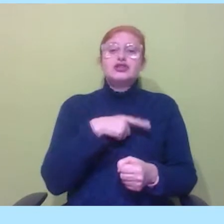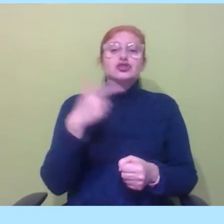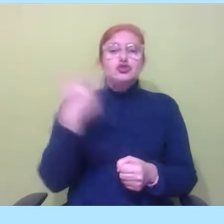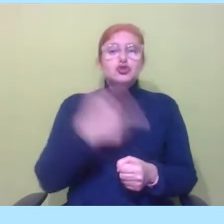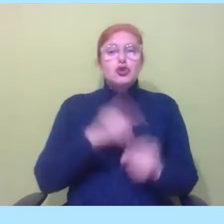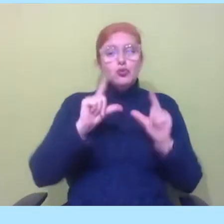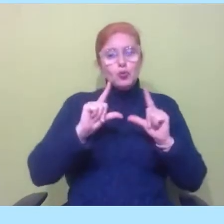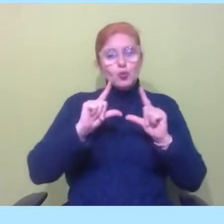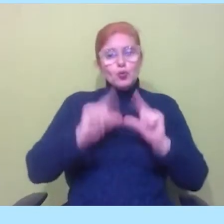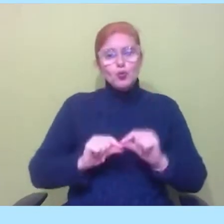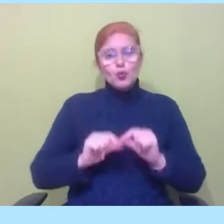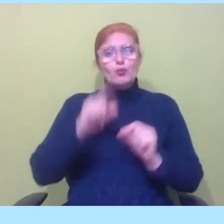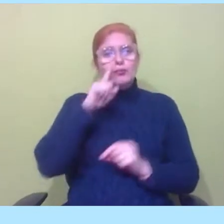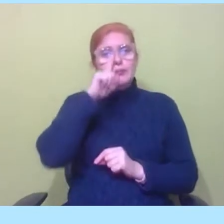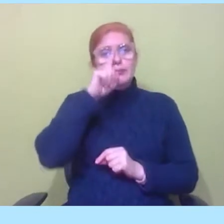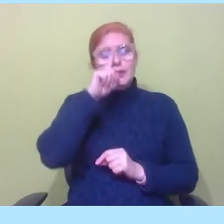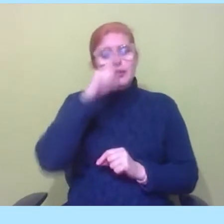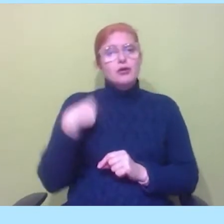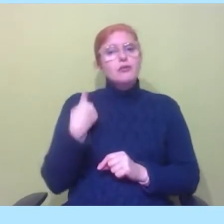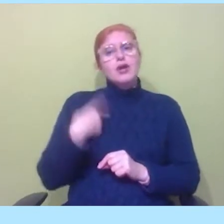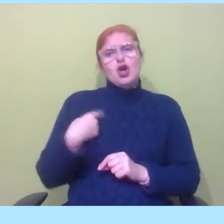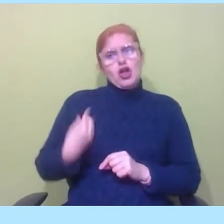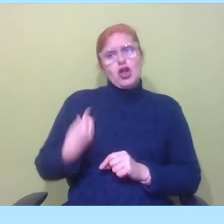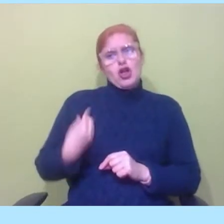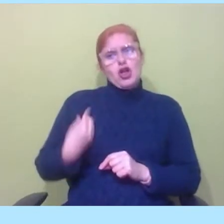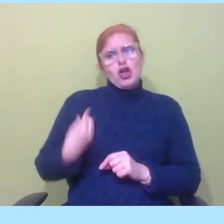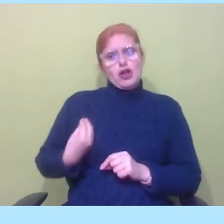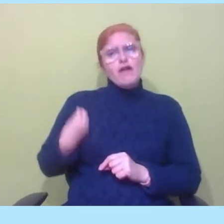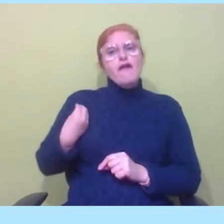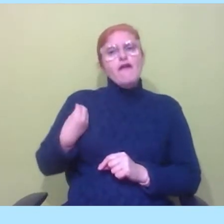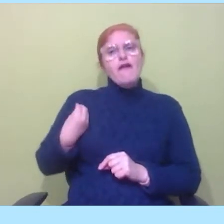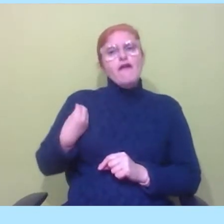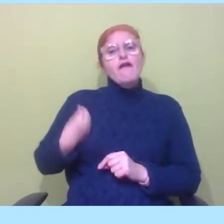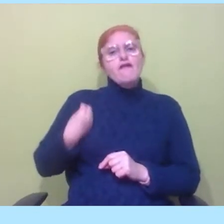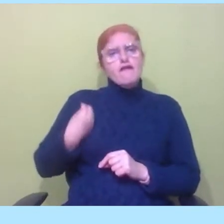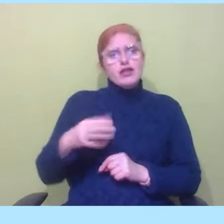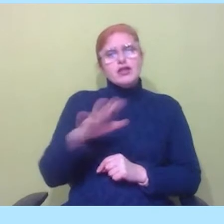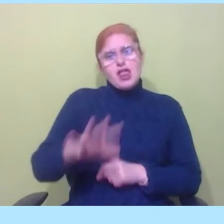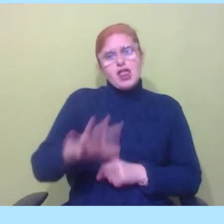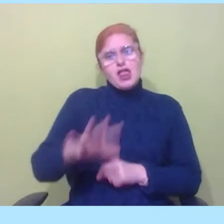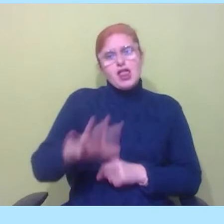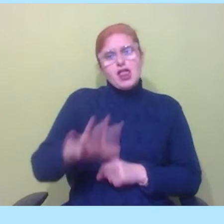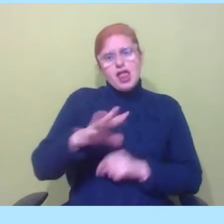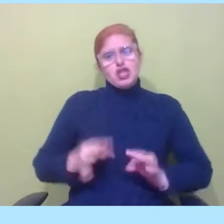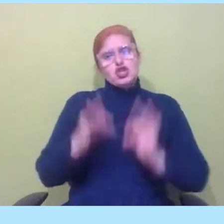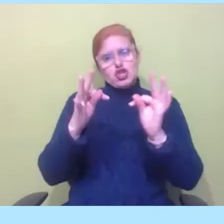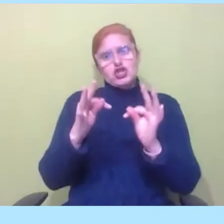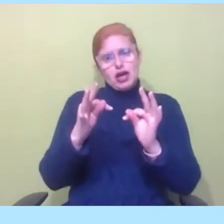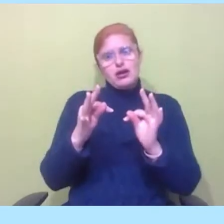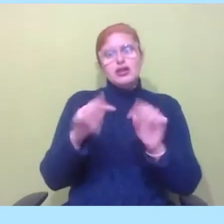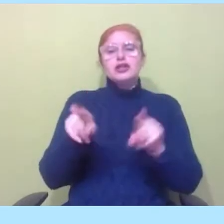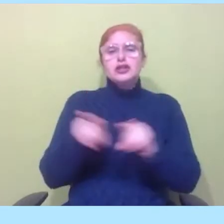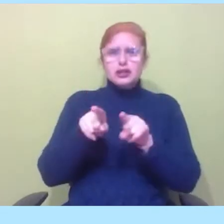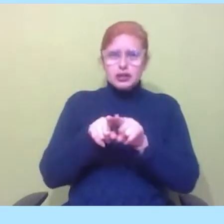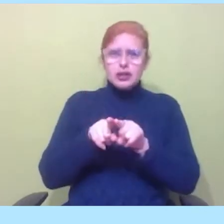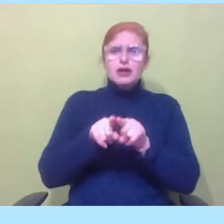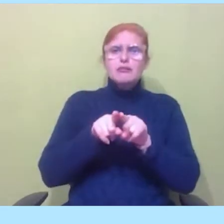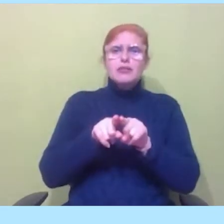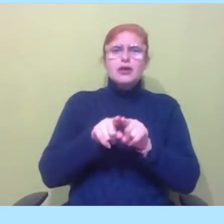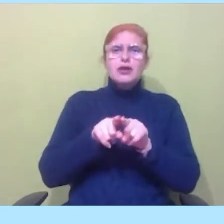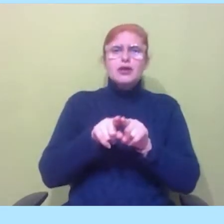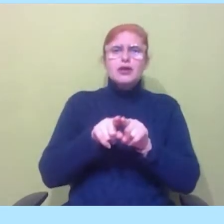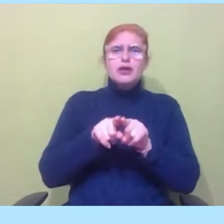danos para as nossas vidas no ambiente digital, né, ou para as companheiras nossas, enfim. Sim,